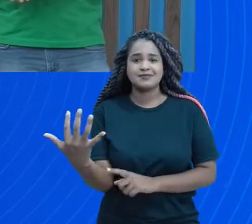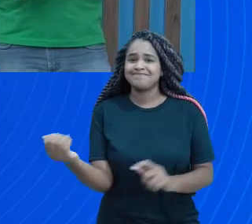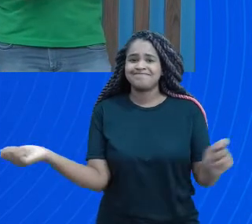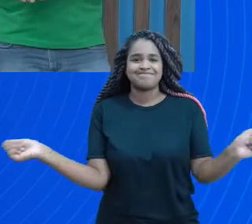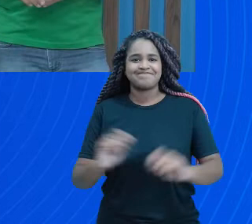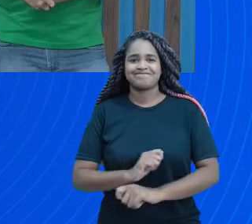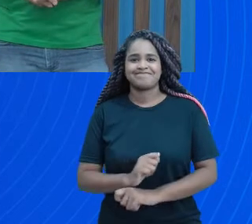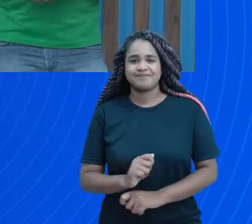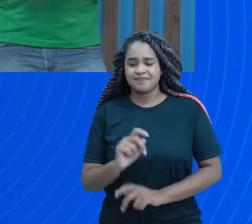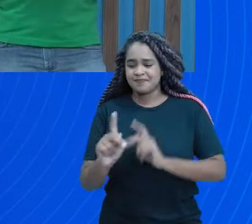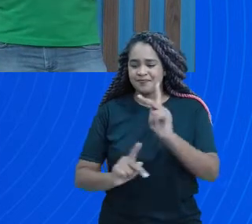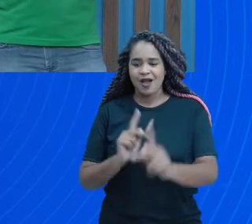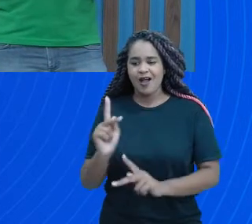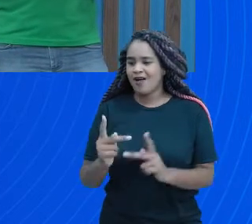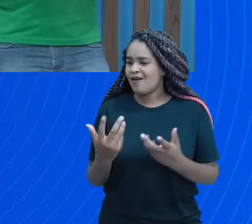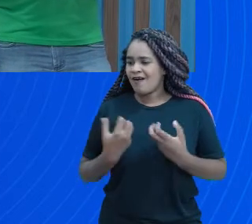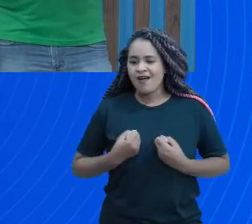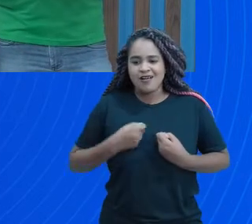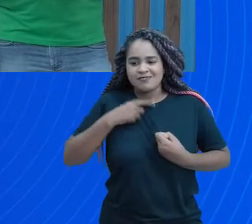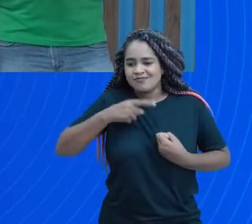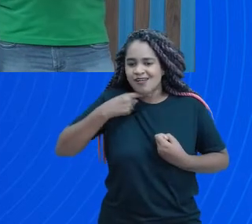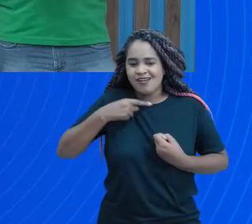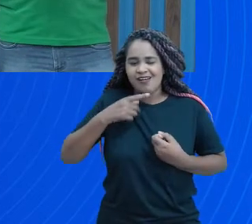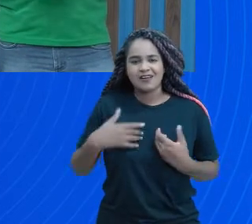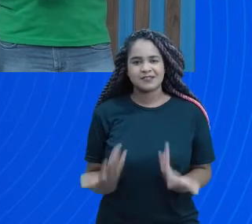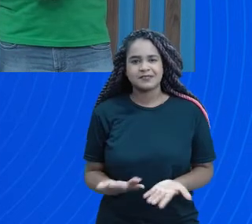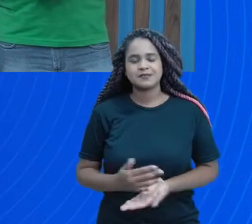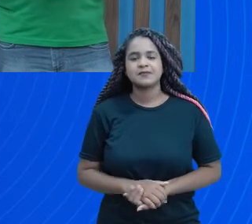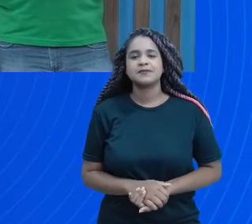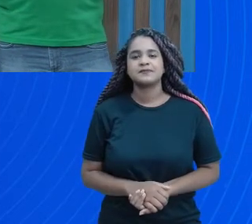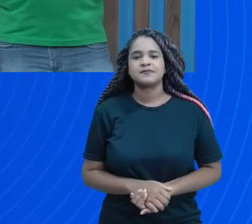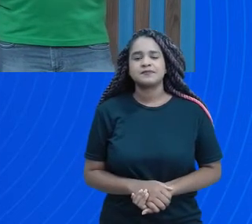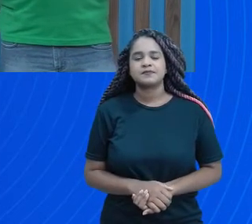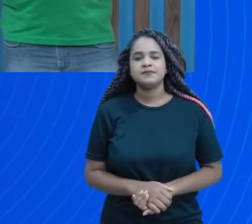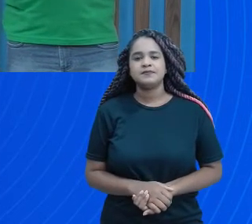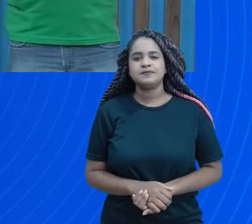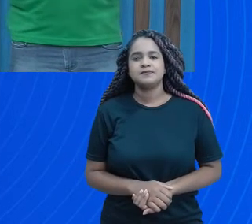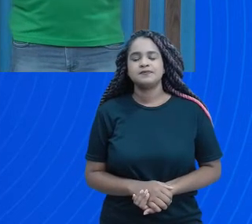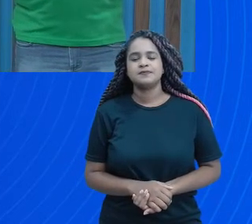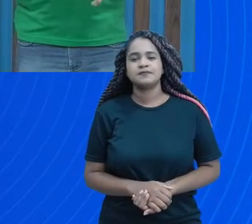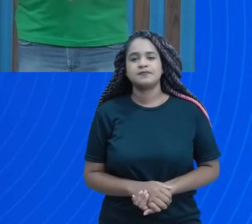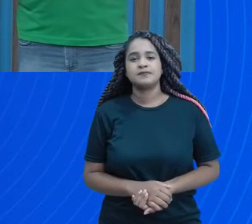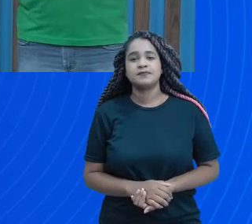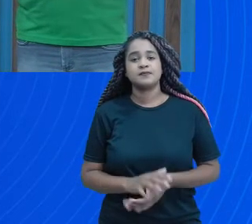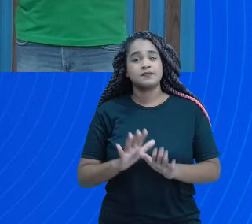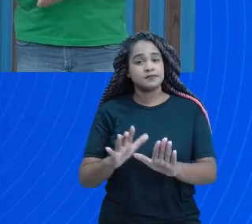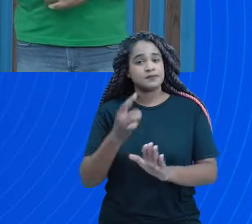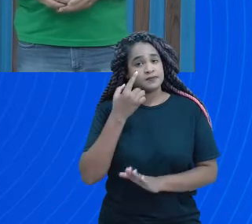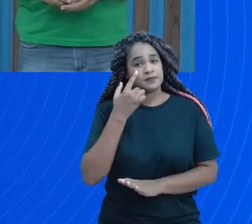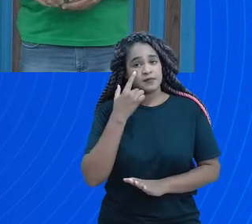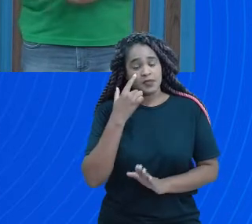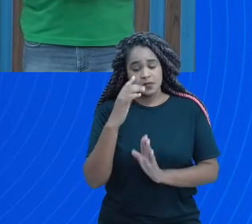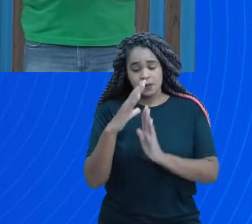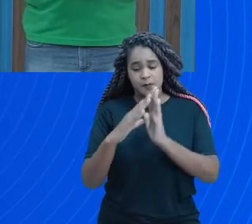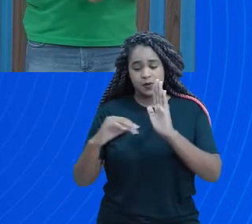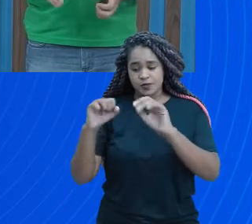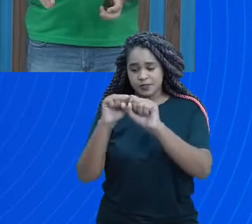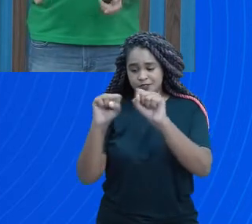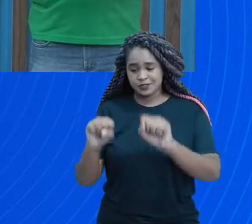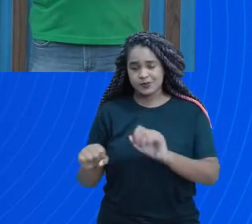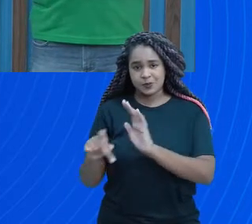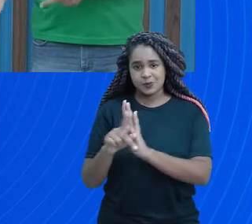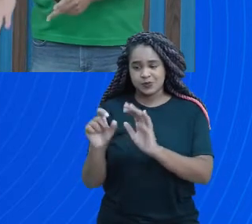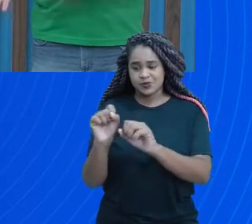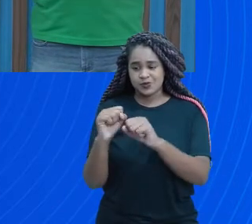viviam na União Soviética. Então, isso não quer dizer, claro, óbvio, né, que esse modelo ele fosse totalmente fracassado, porque, por outro lado,